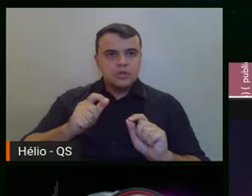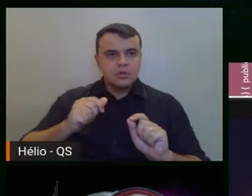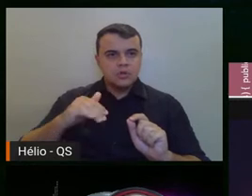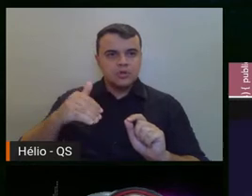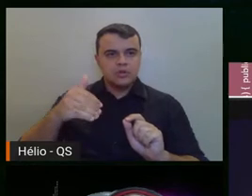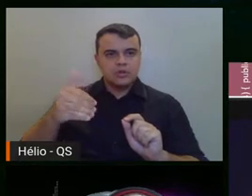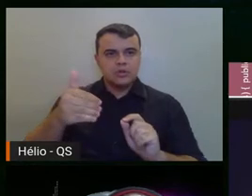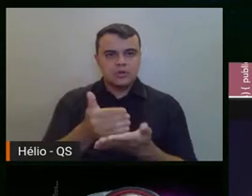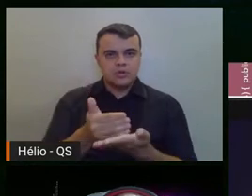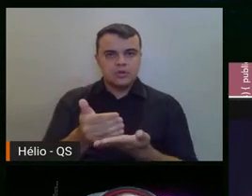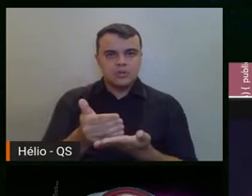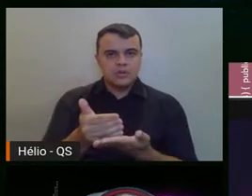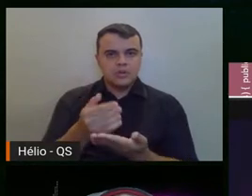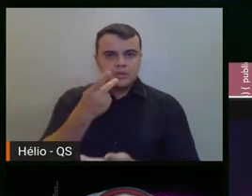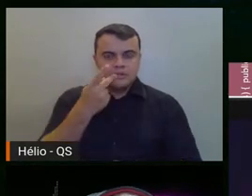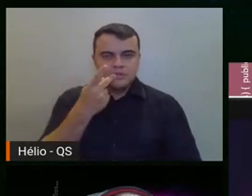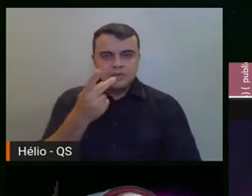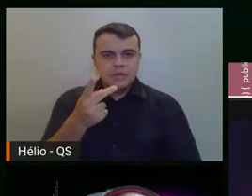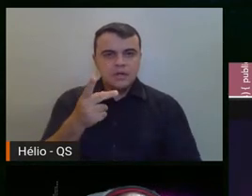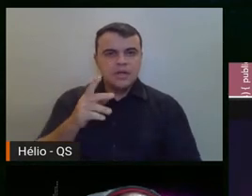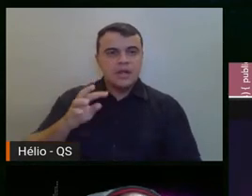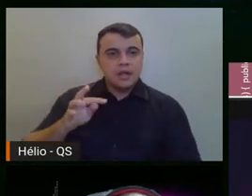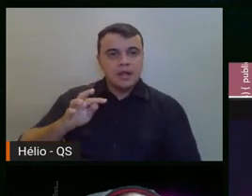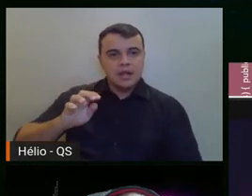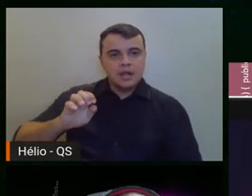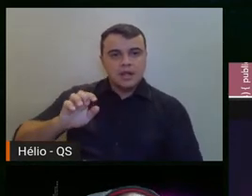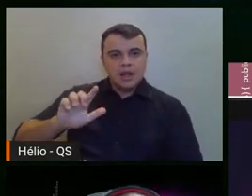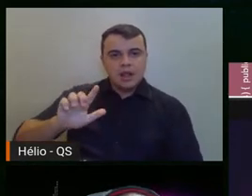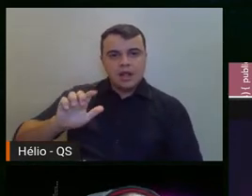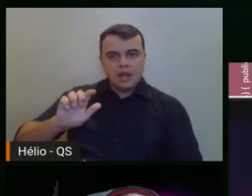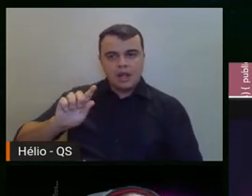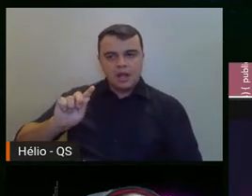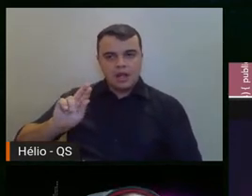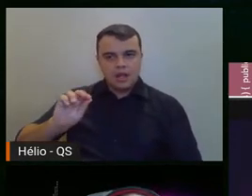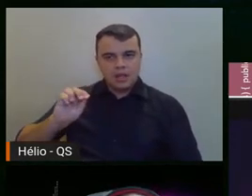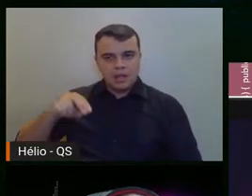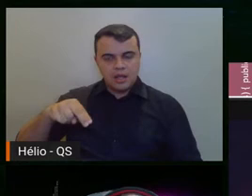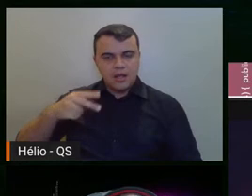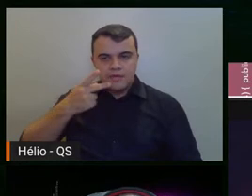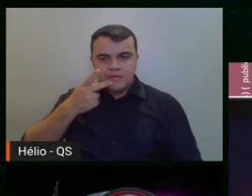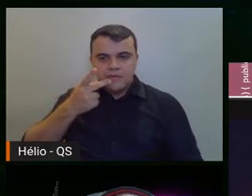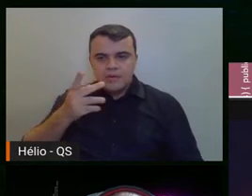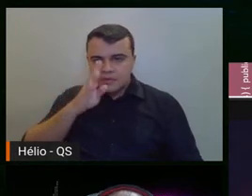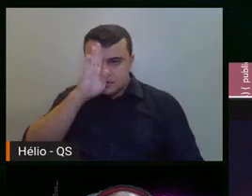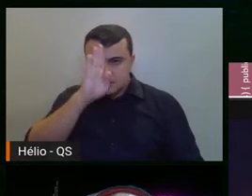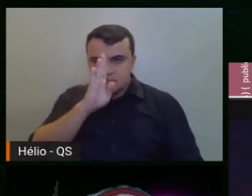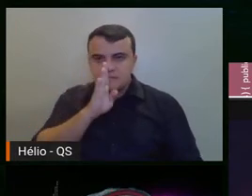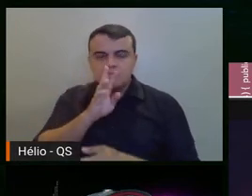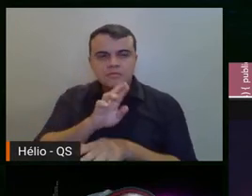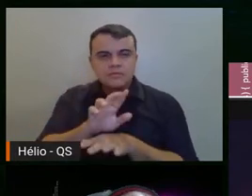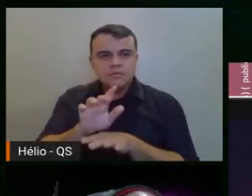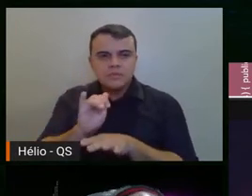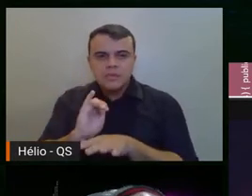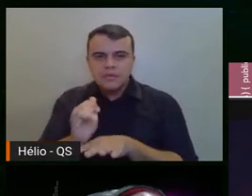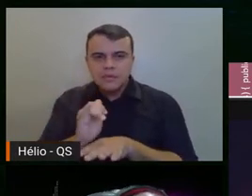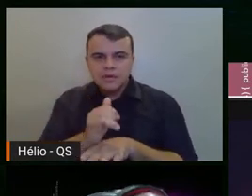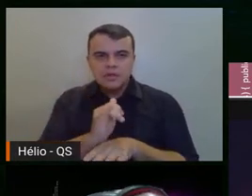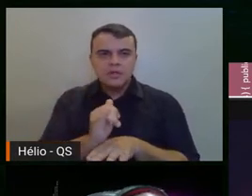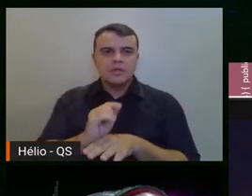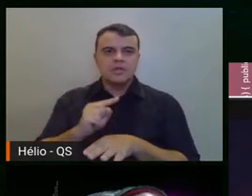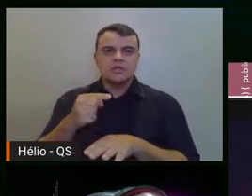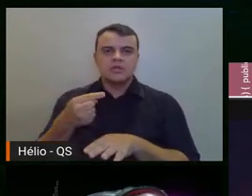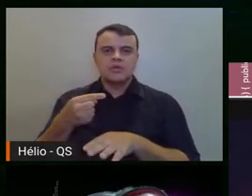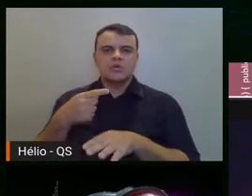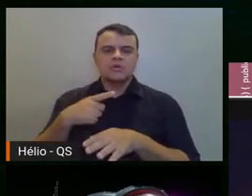a gente tem um canal do telegram é onde a gente coloca conteúdos gratuitos onde a gente fala sobre os nossos